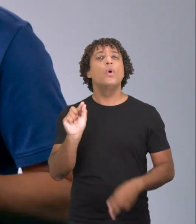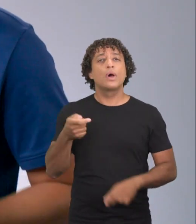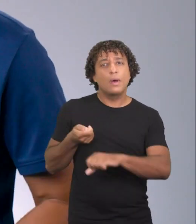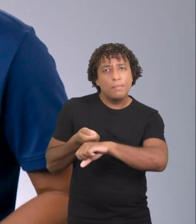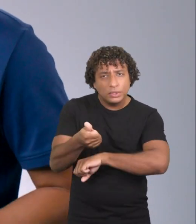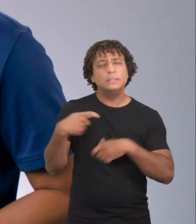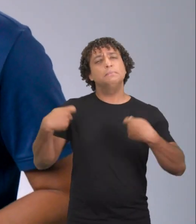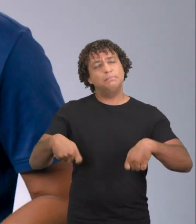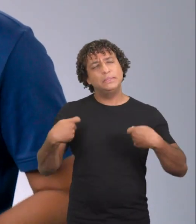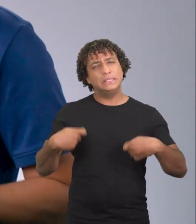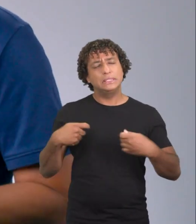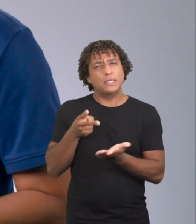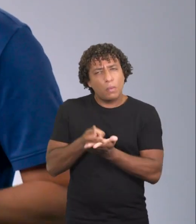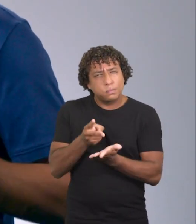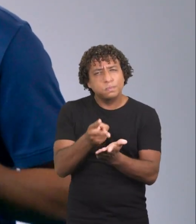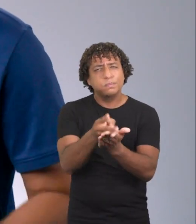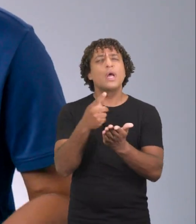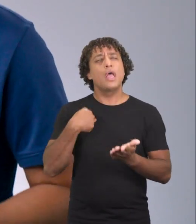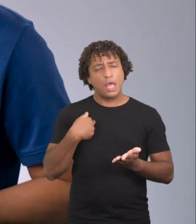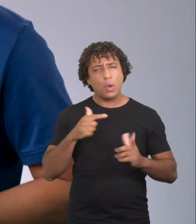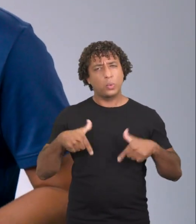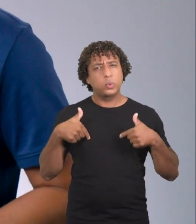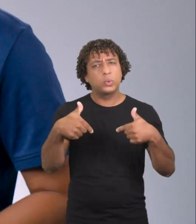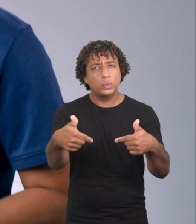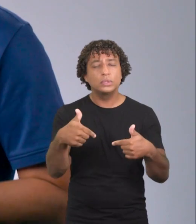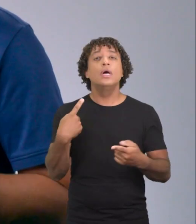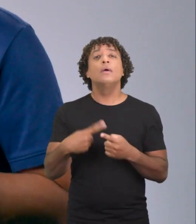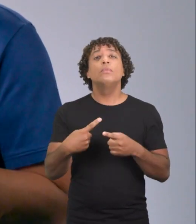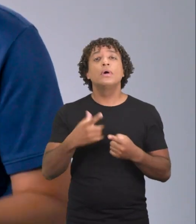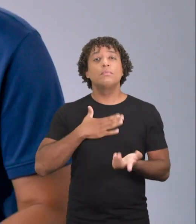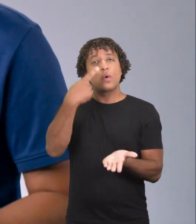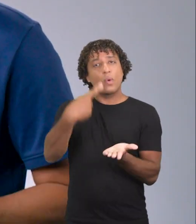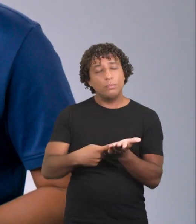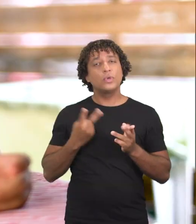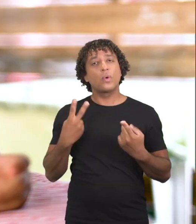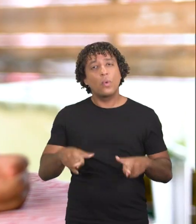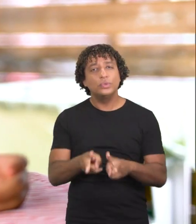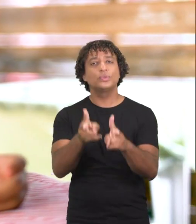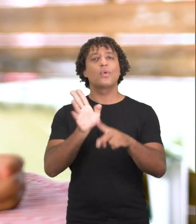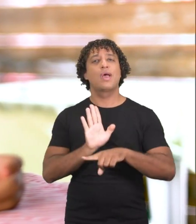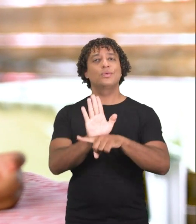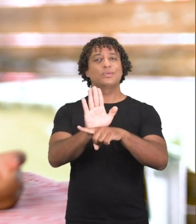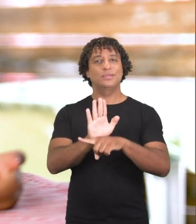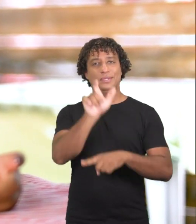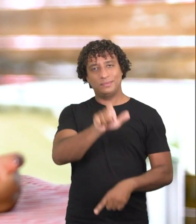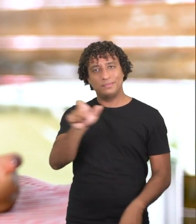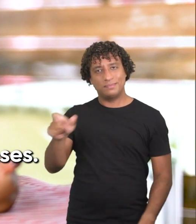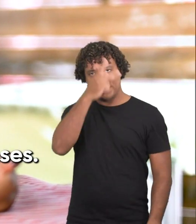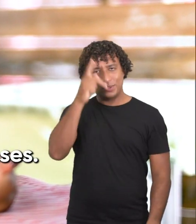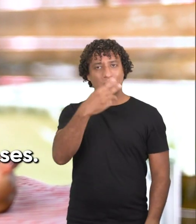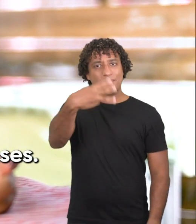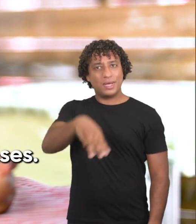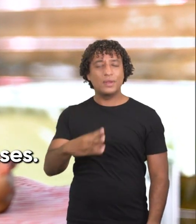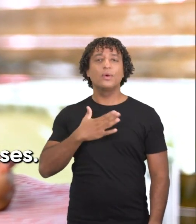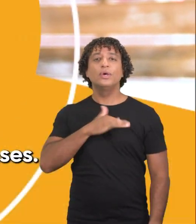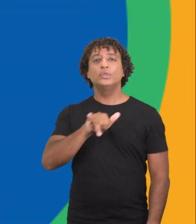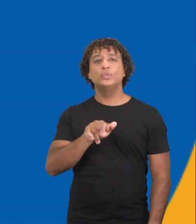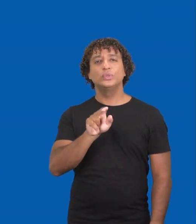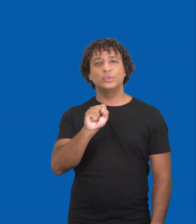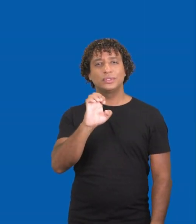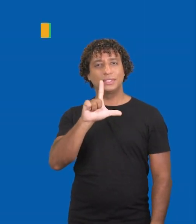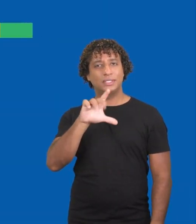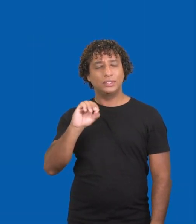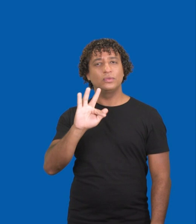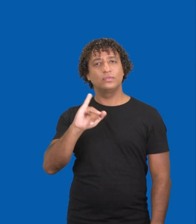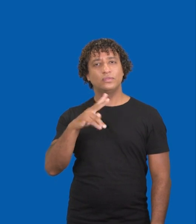valor seja permanente. O benefício tem que continuar. E eu vou lutar para isso, porque o meu compromisso é continuar ajudando os